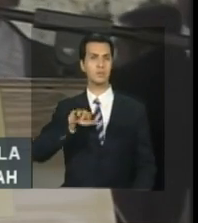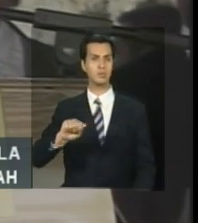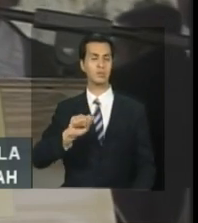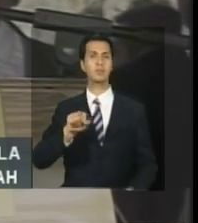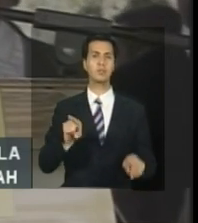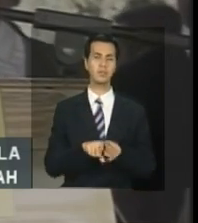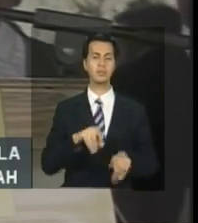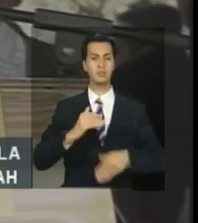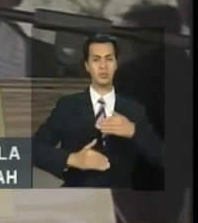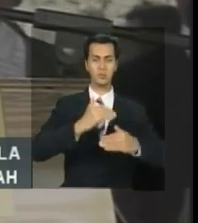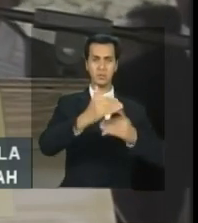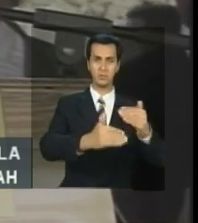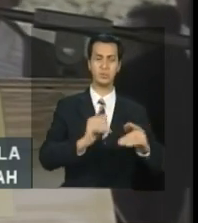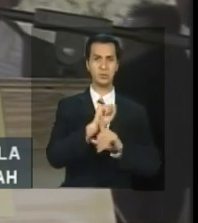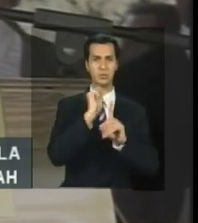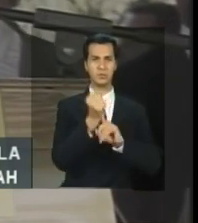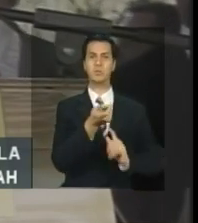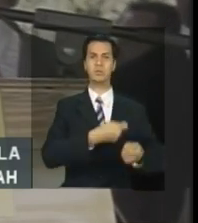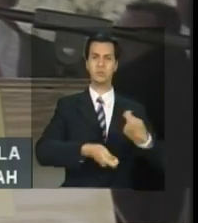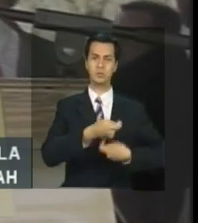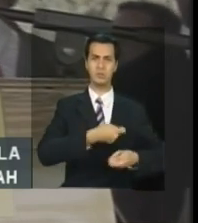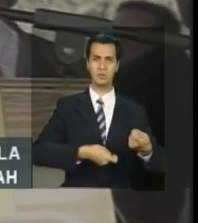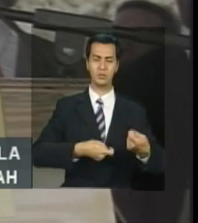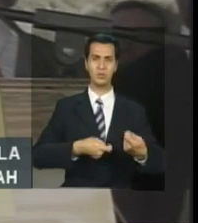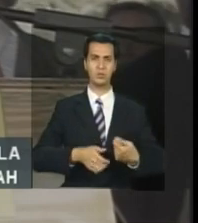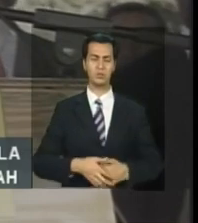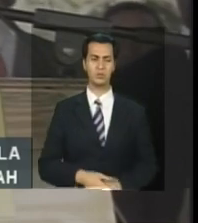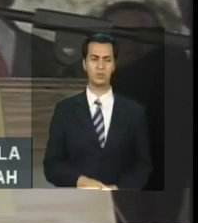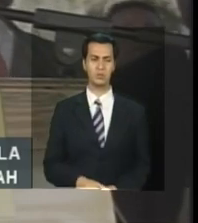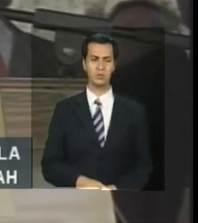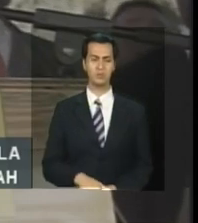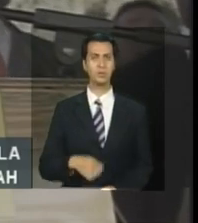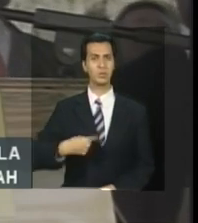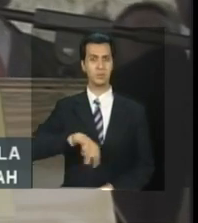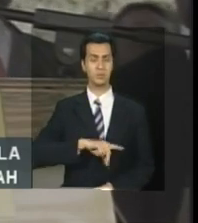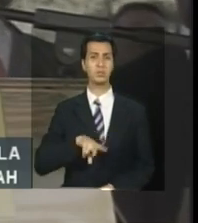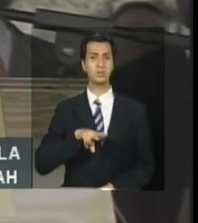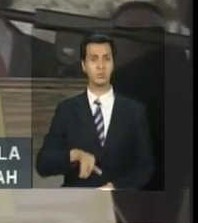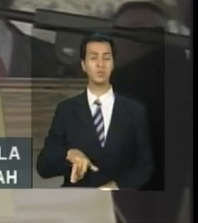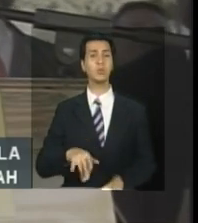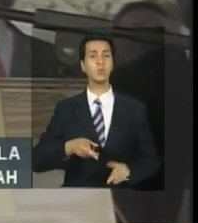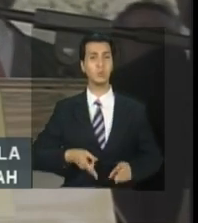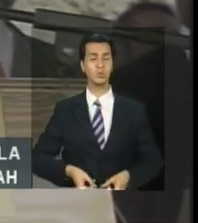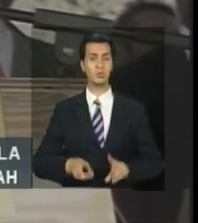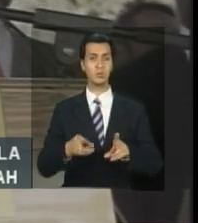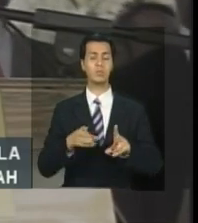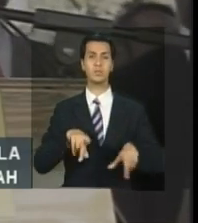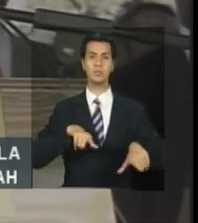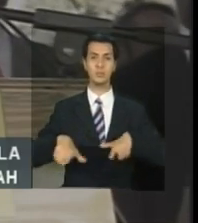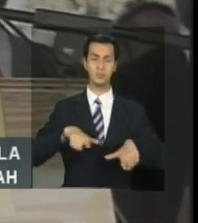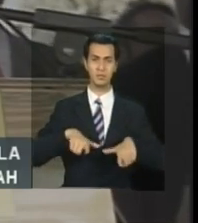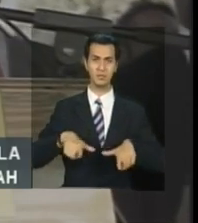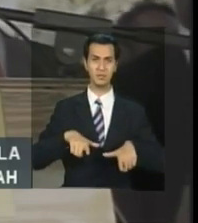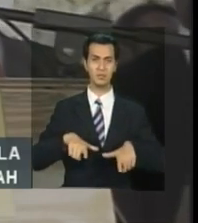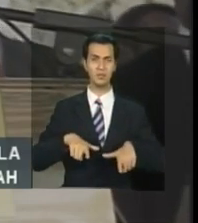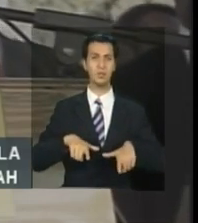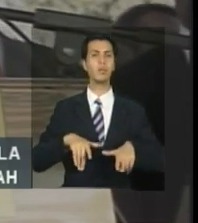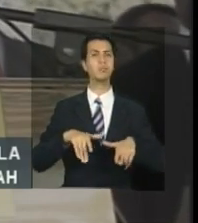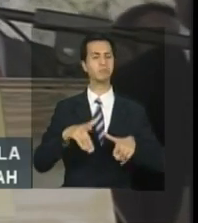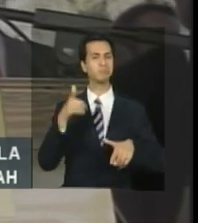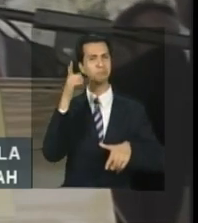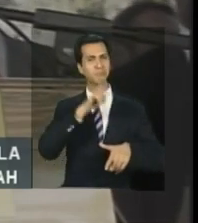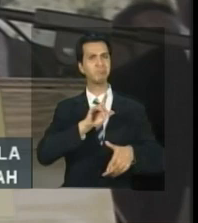desenvolvimento social e econômico. Vamos continuar a trabalhar para que assim